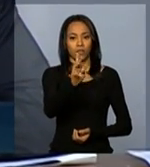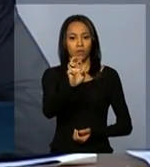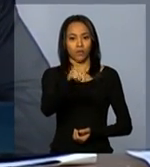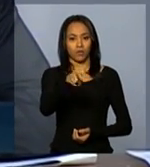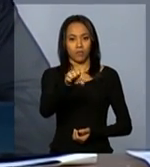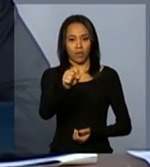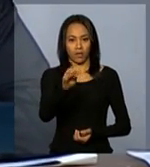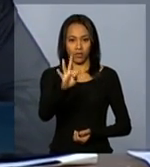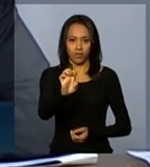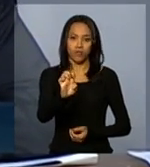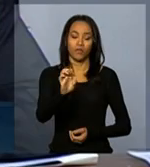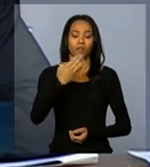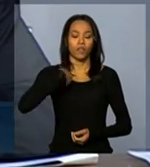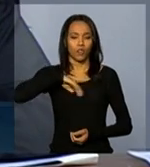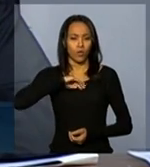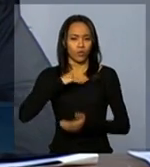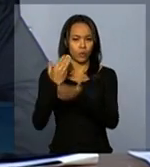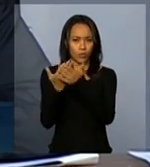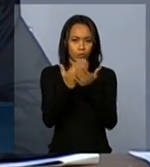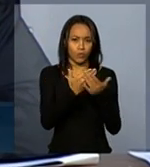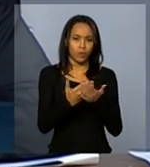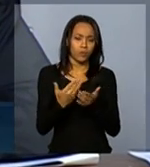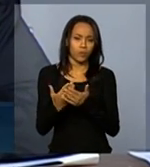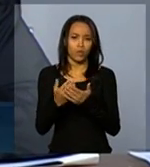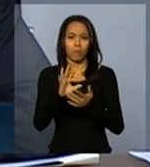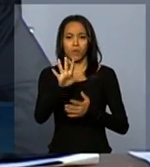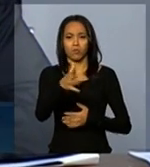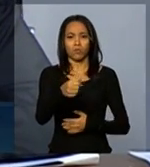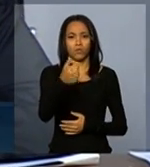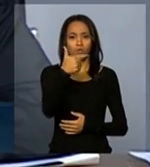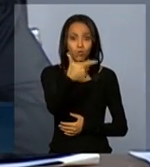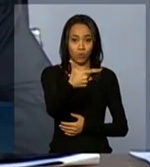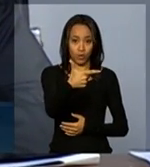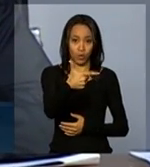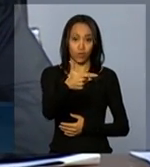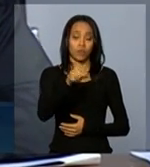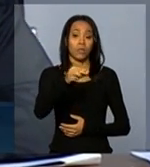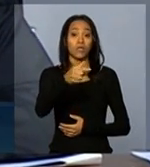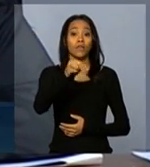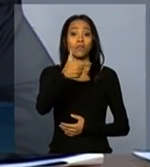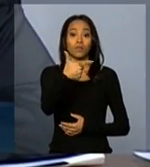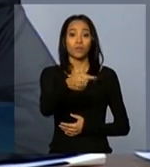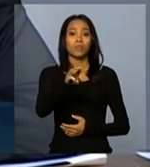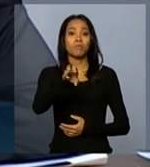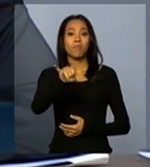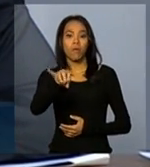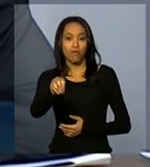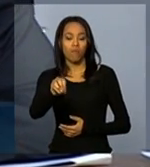com projeções em torno de 2,5 para o crescimento do PIB, né, para